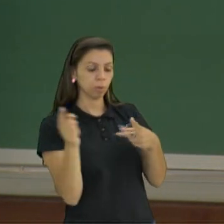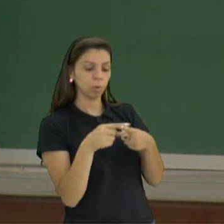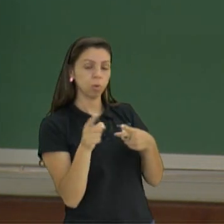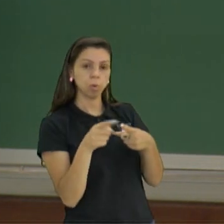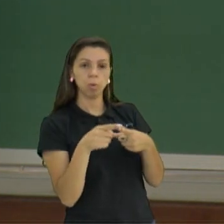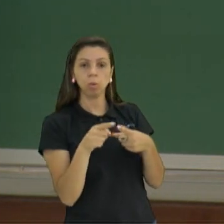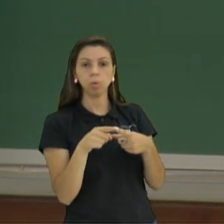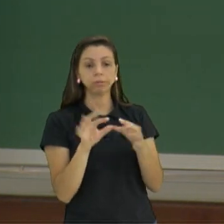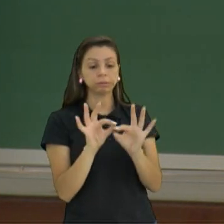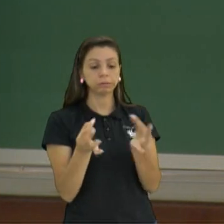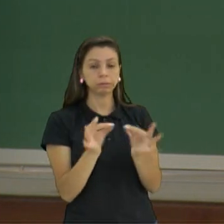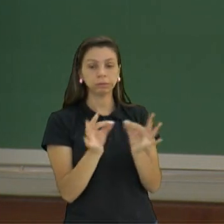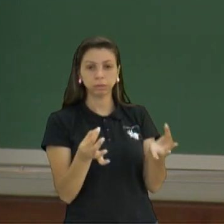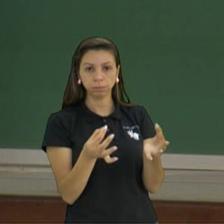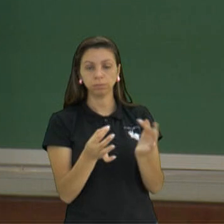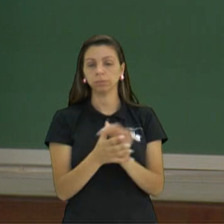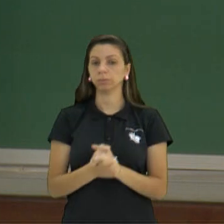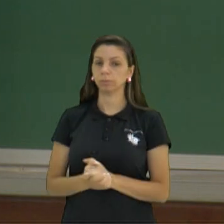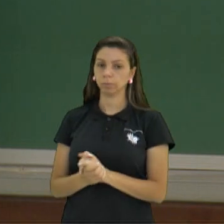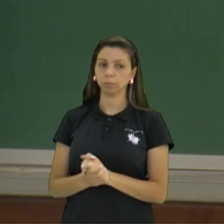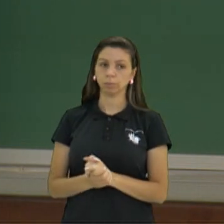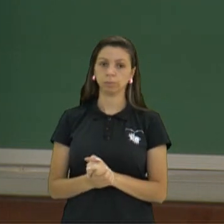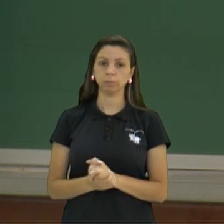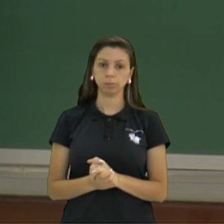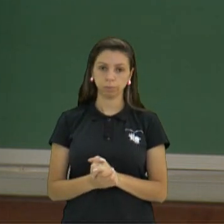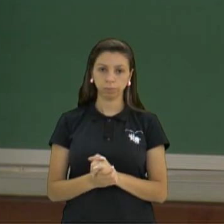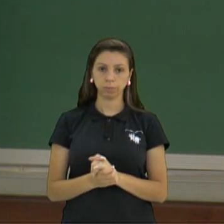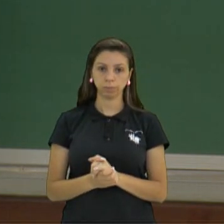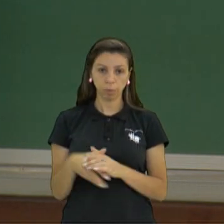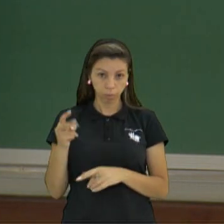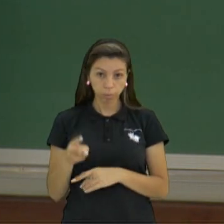portanto, um período simples. Vamos em frente?